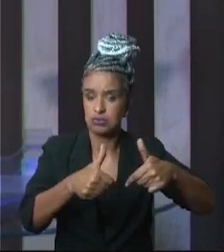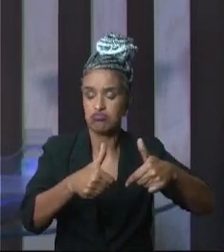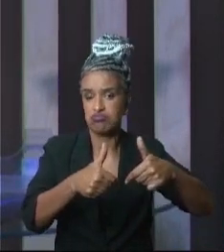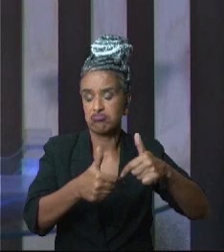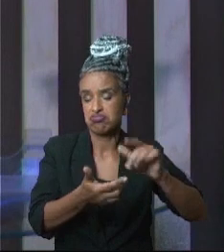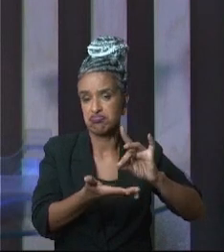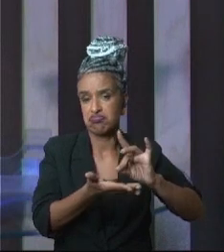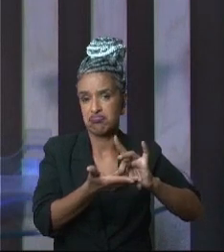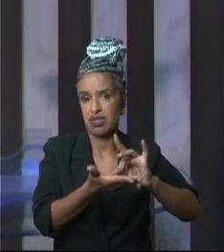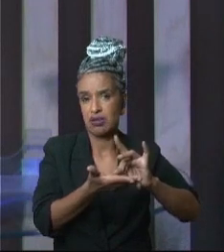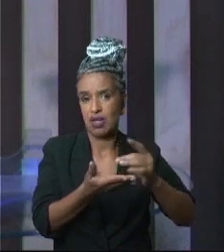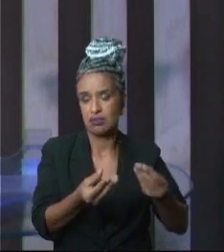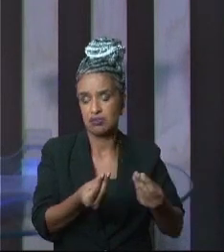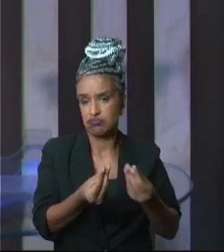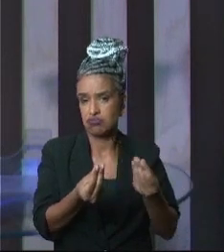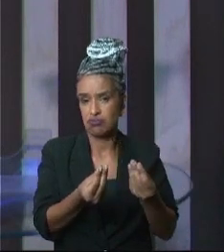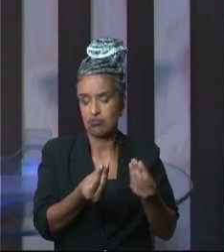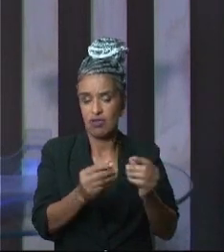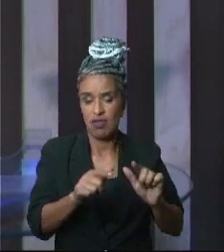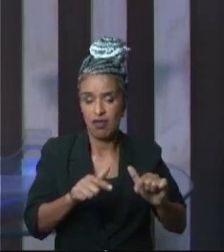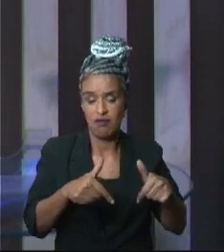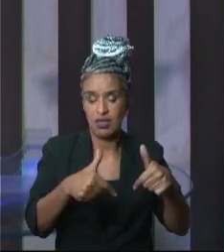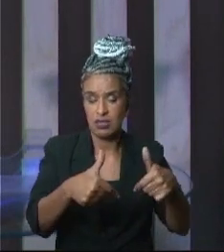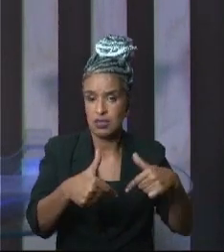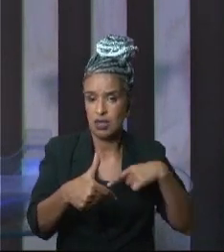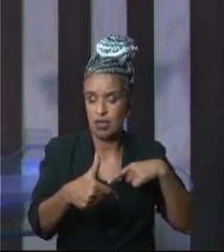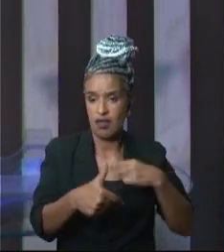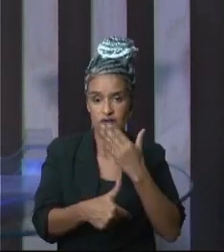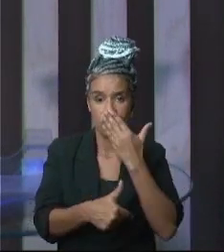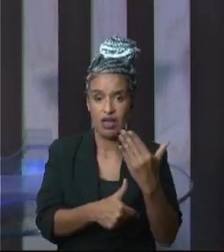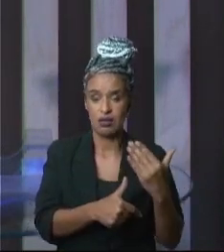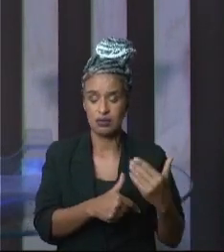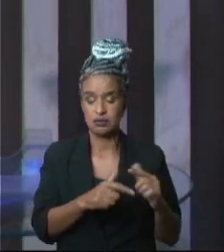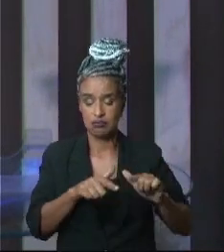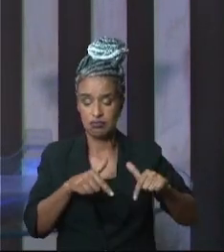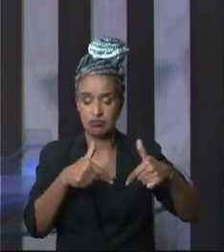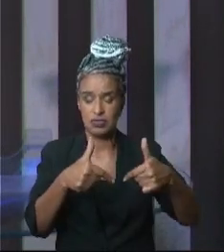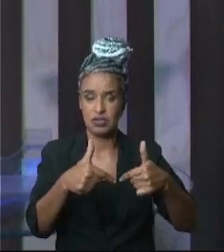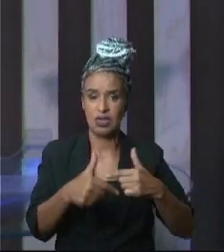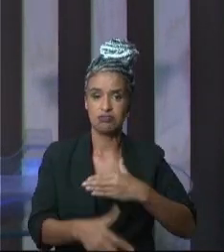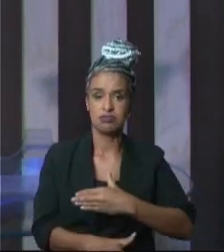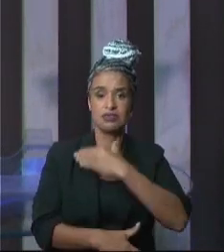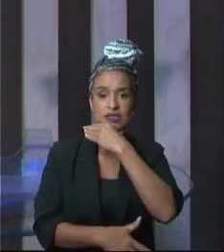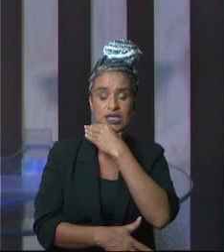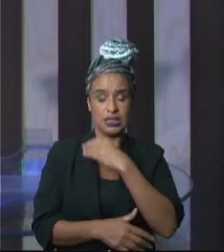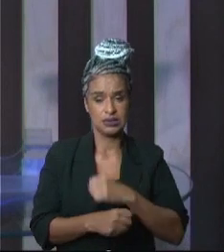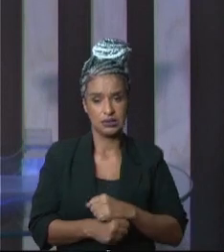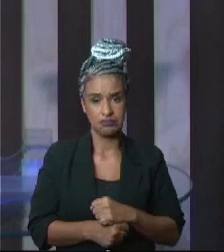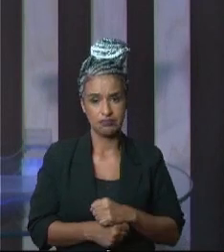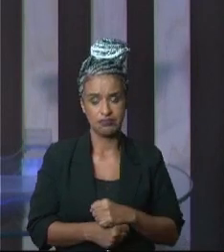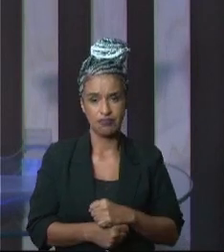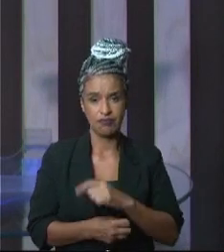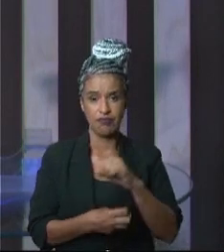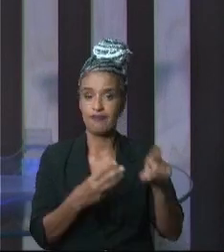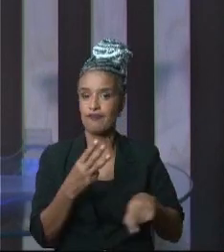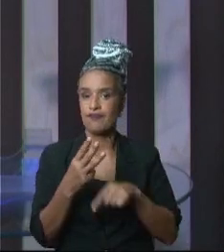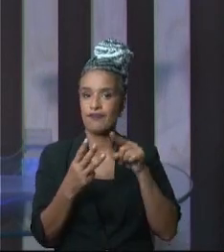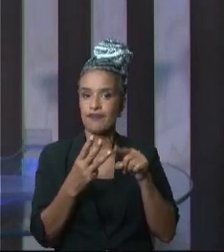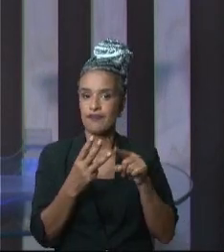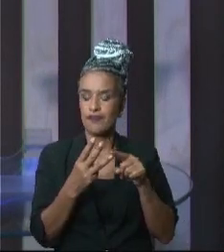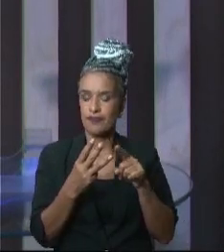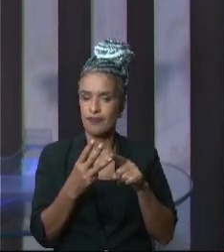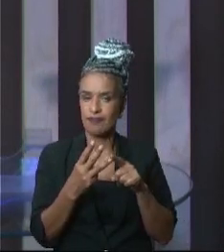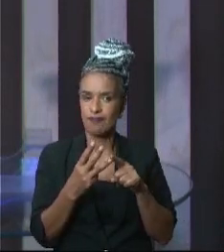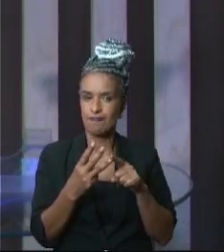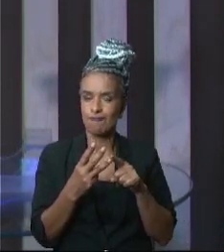efetivamente fazer face a essas crises, a esses desafios? E a terceira é: